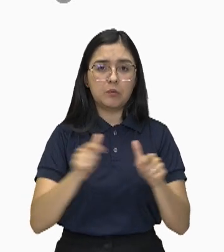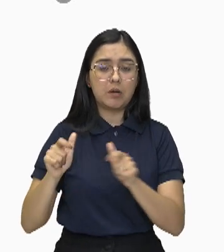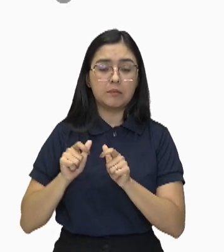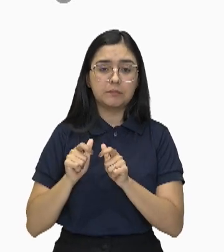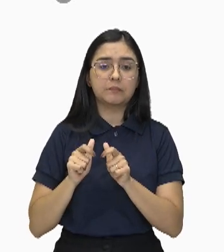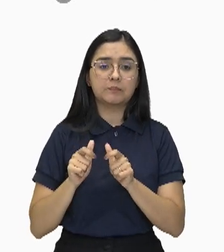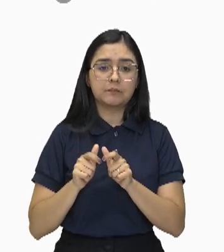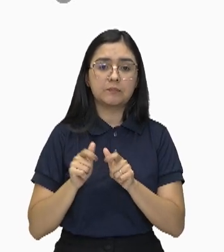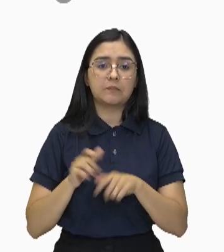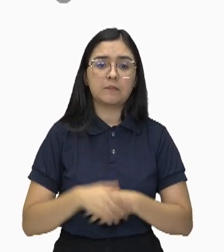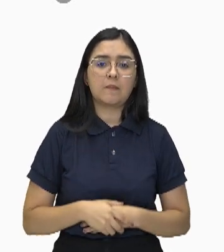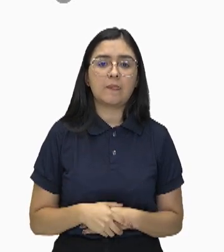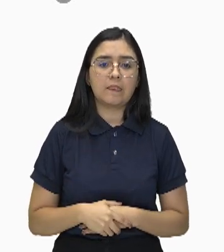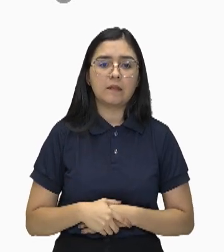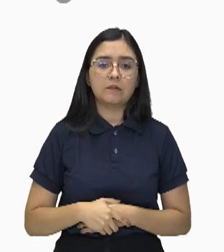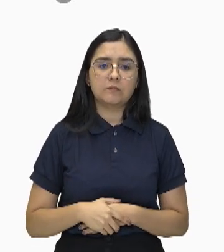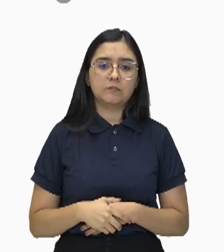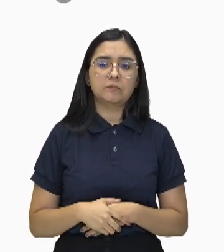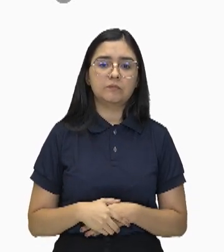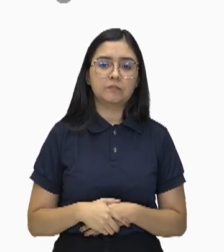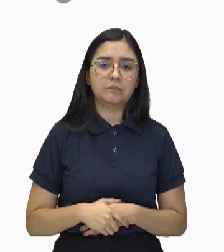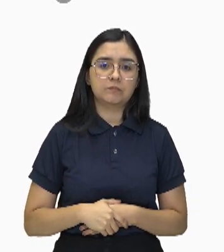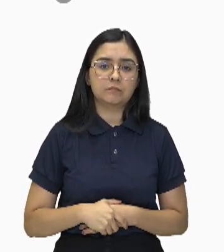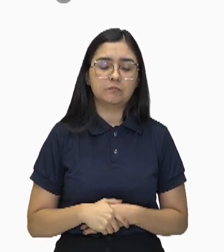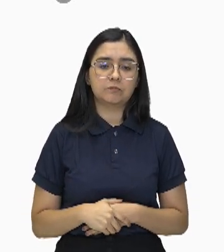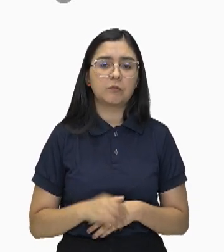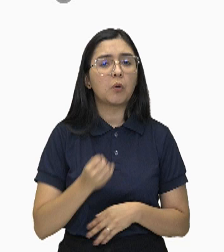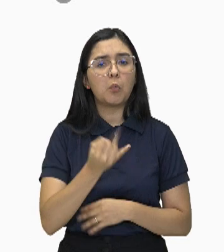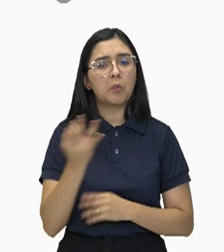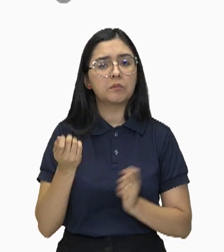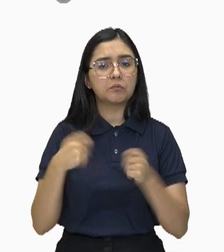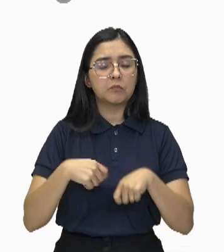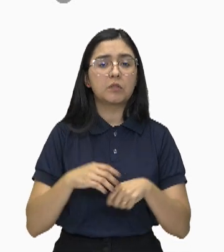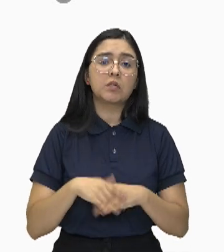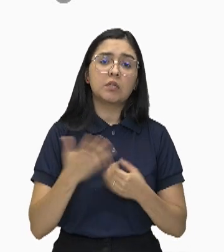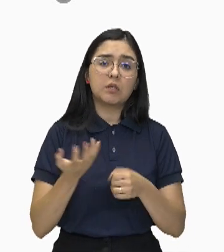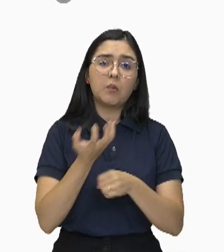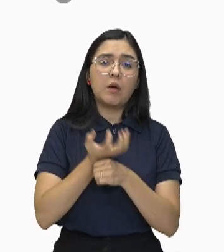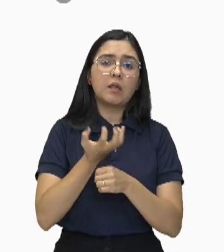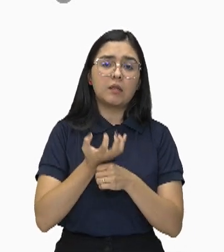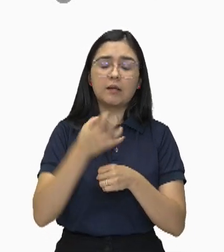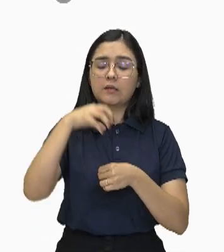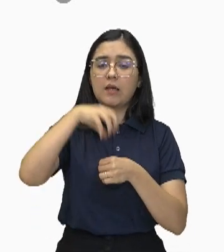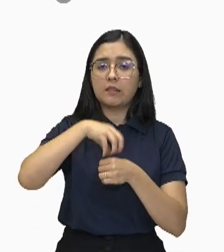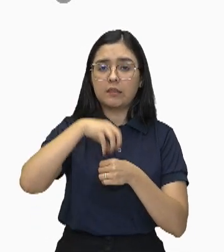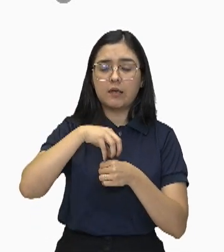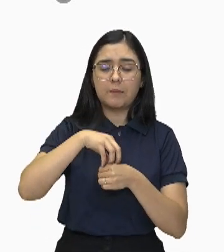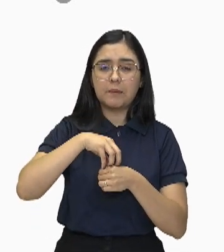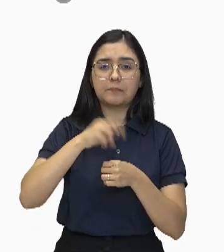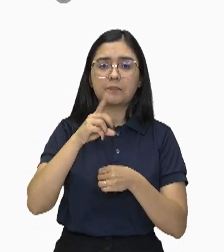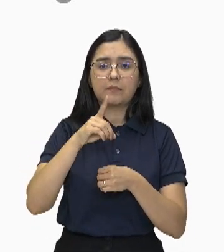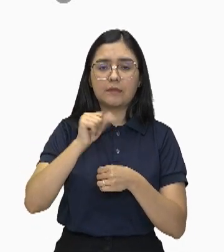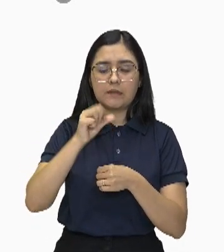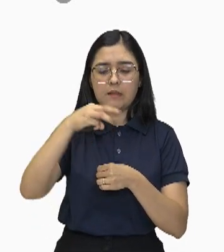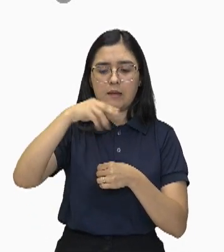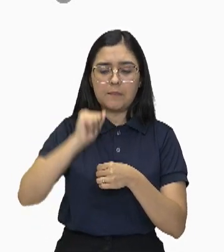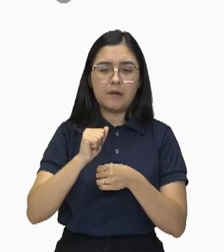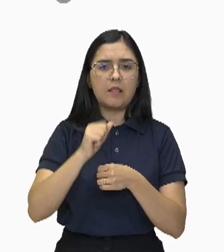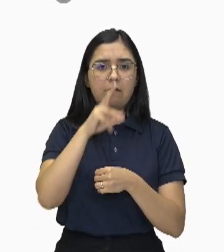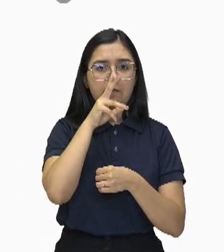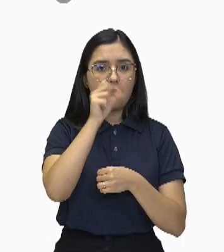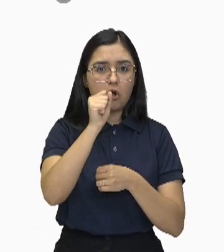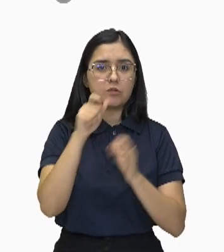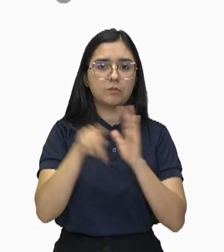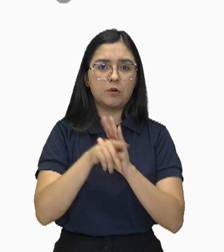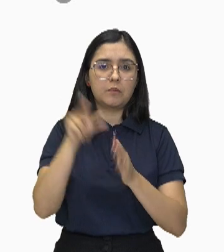também quantas casas for possível. Então, a dama é a peça mais forte do